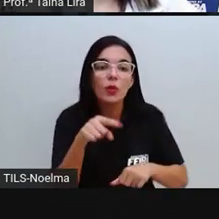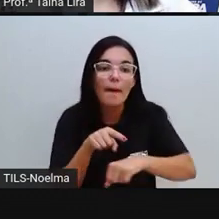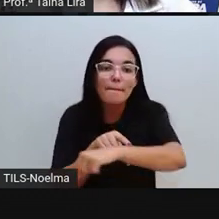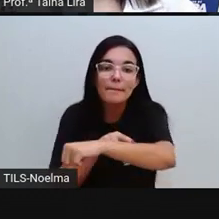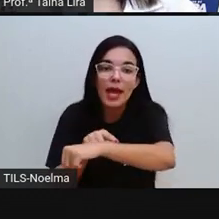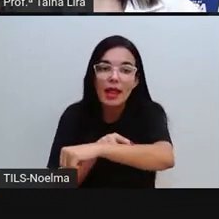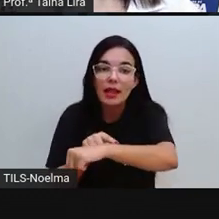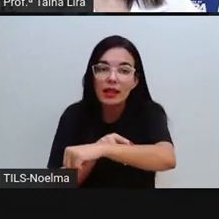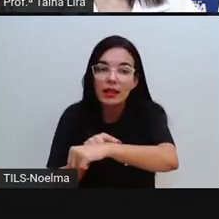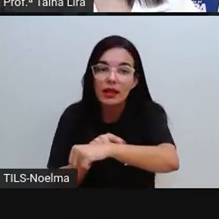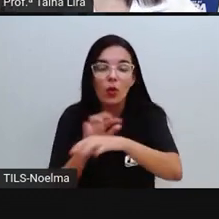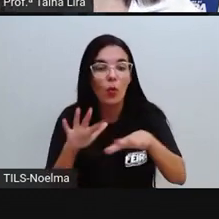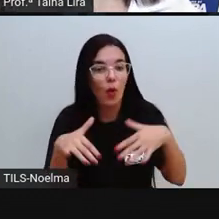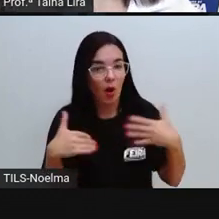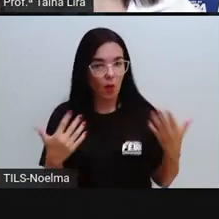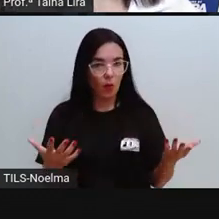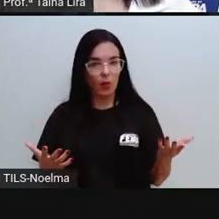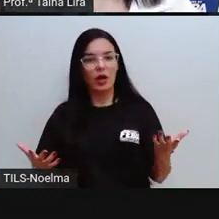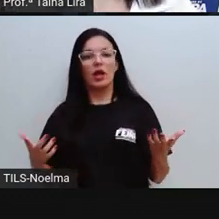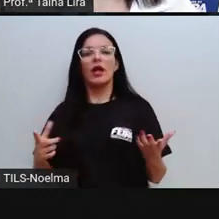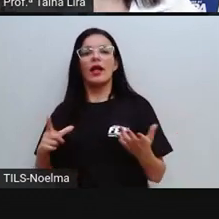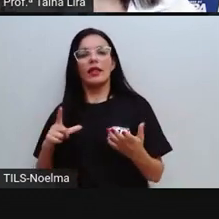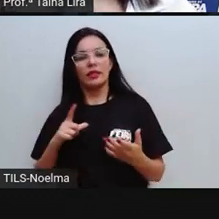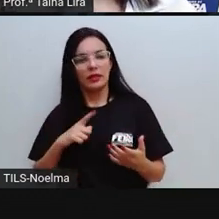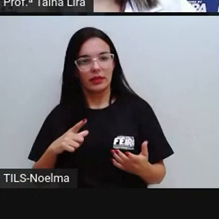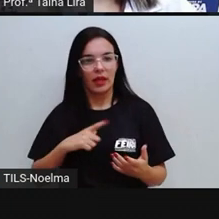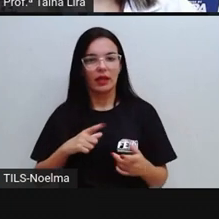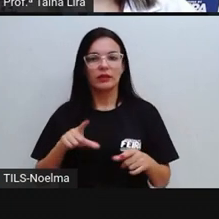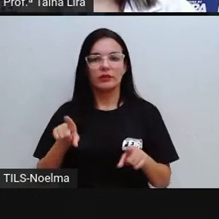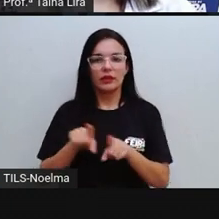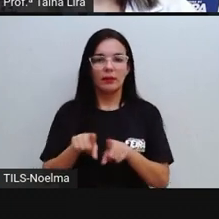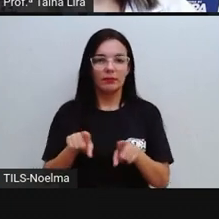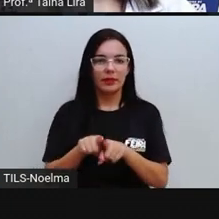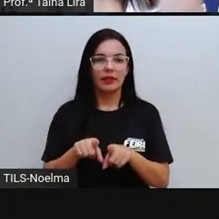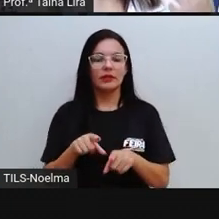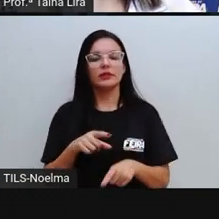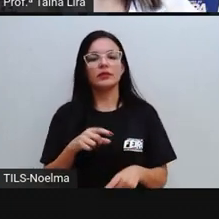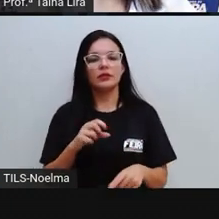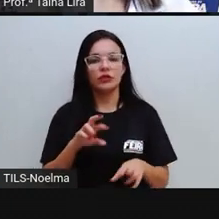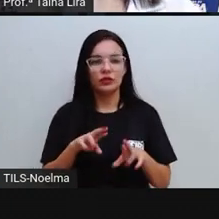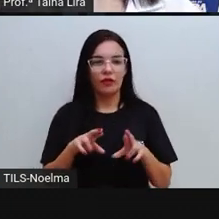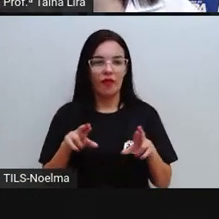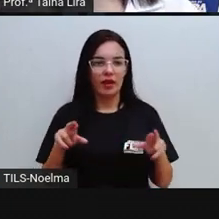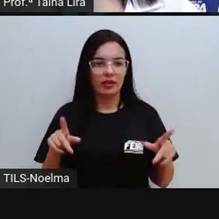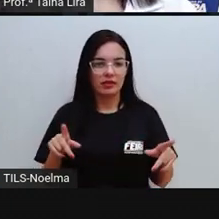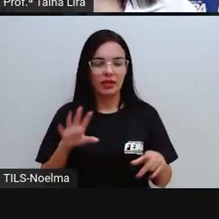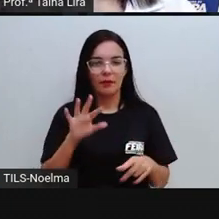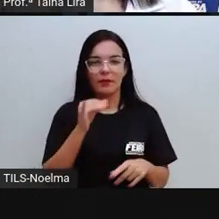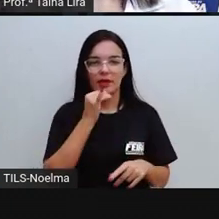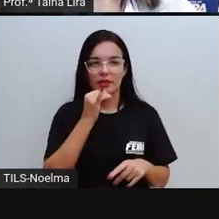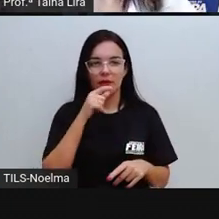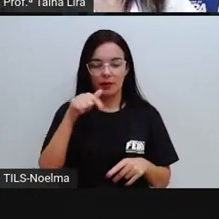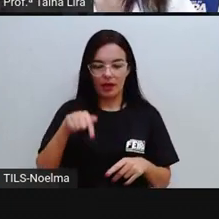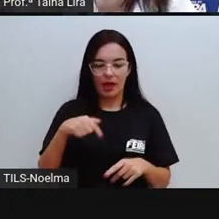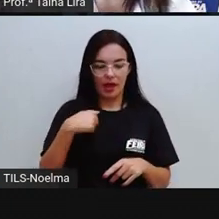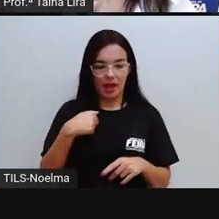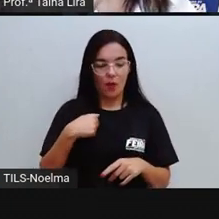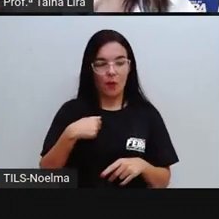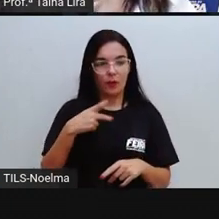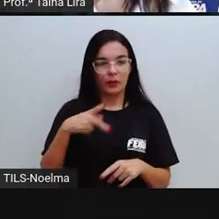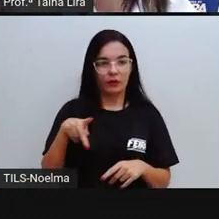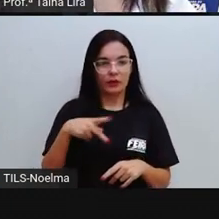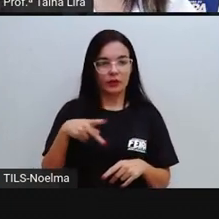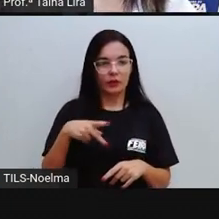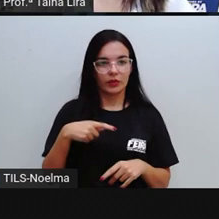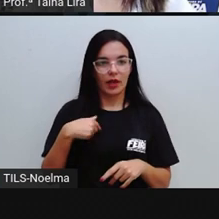com vários tipos de fator aí de proteção. É por número, tá? Por exemplo, no caso da Pro, o